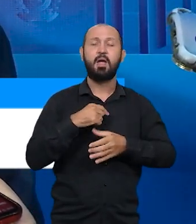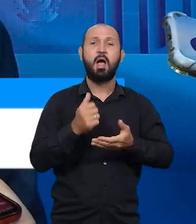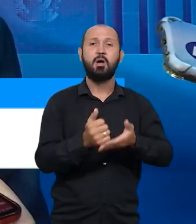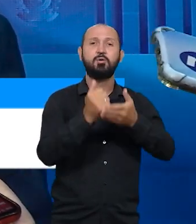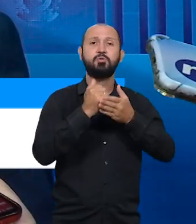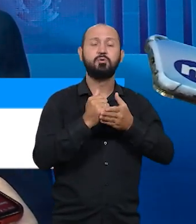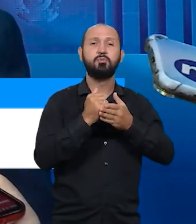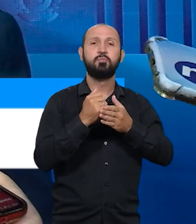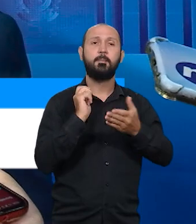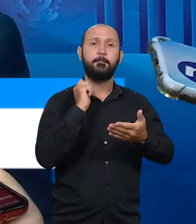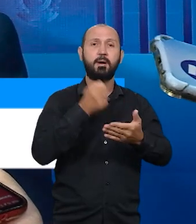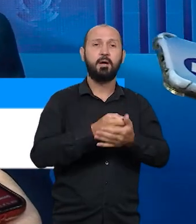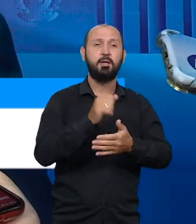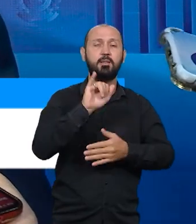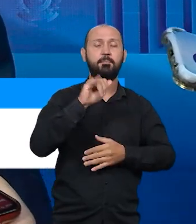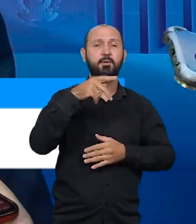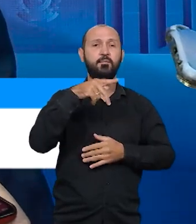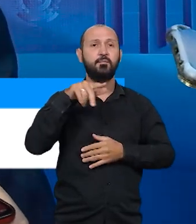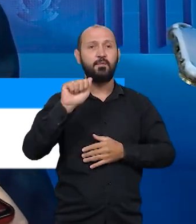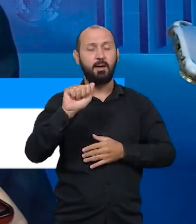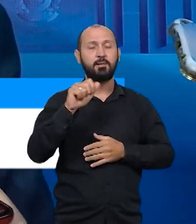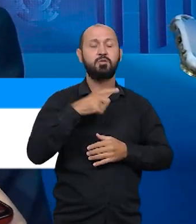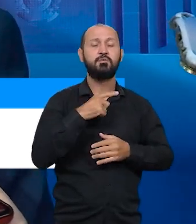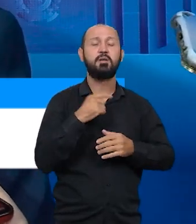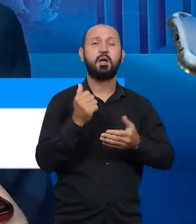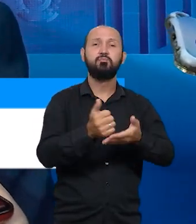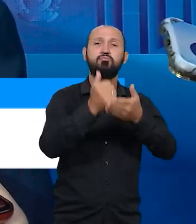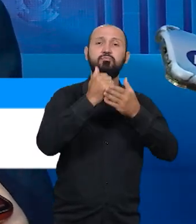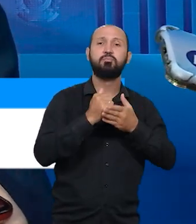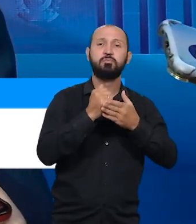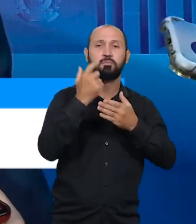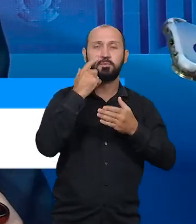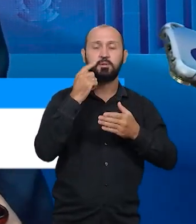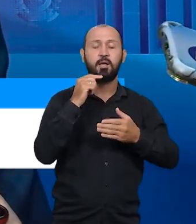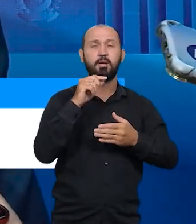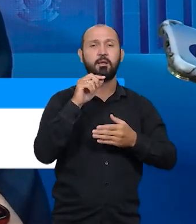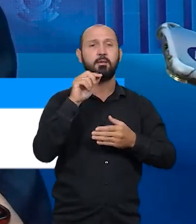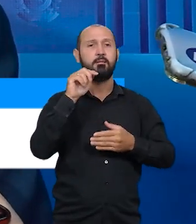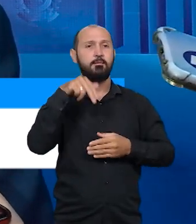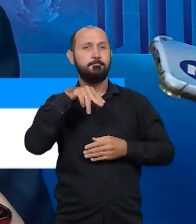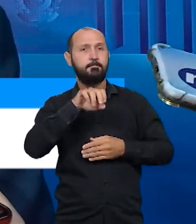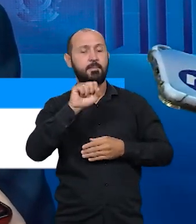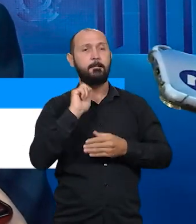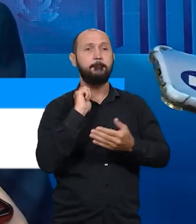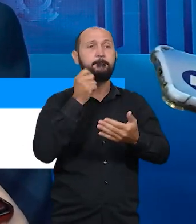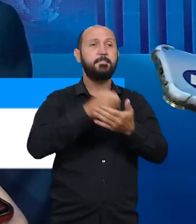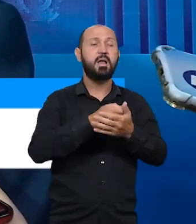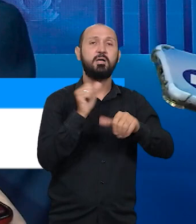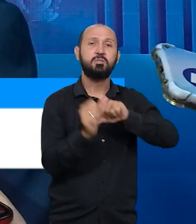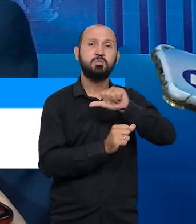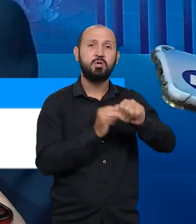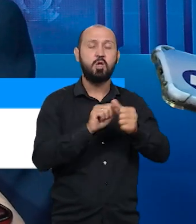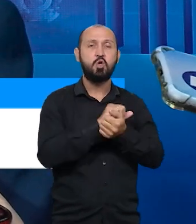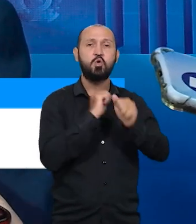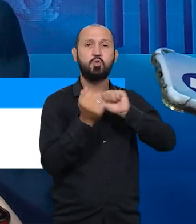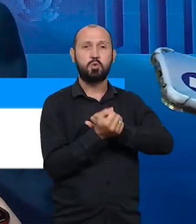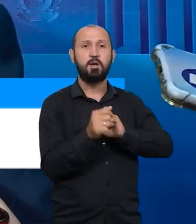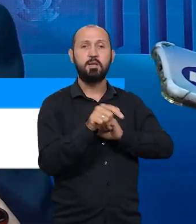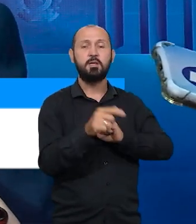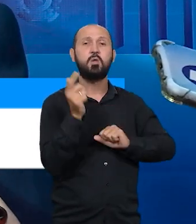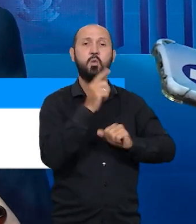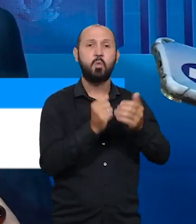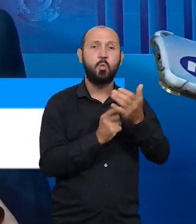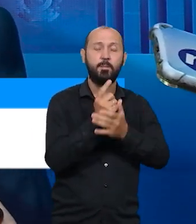o benefício da isenção do IPVA pudesse ter um benefício da MS gás para poder cobrir os custos da